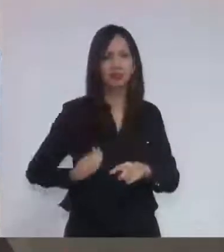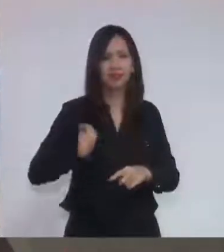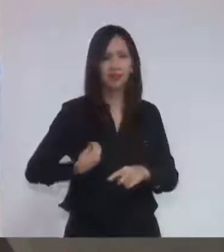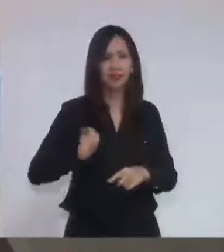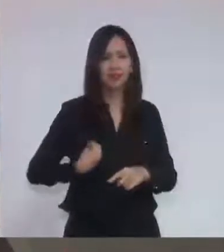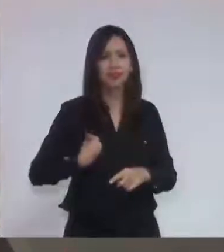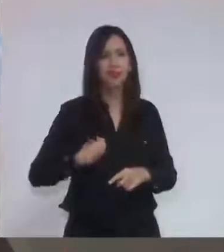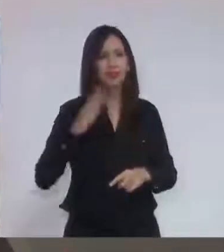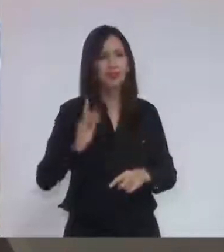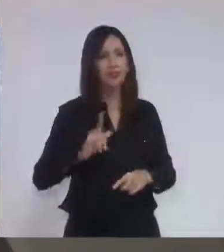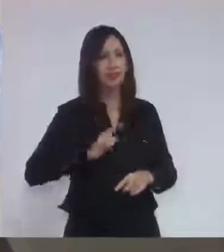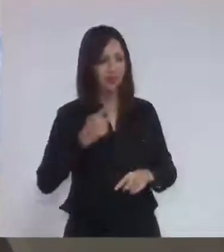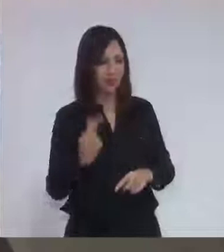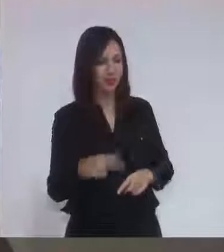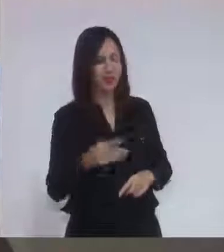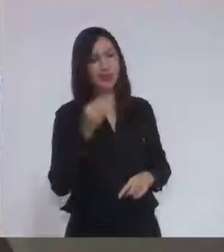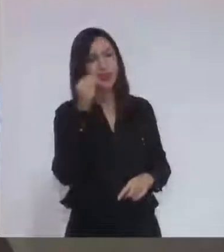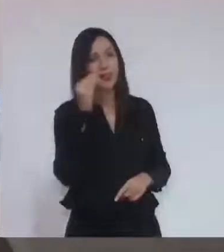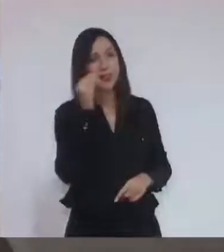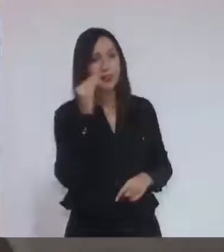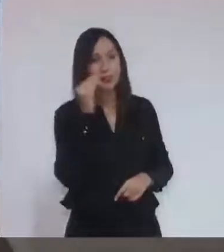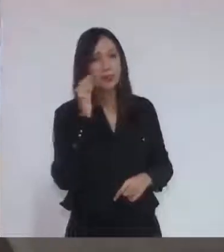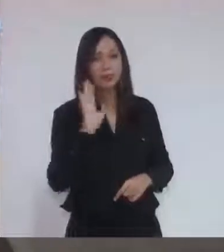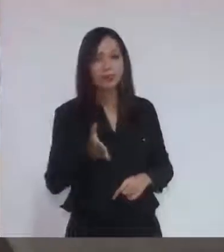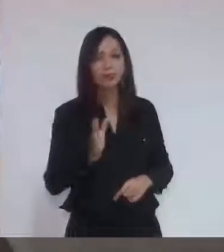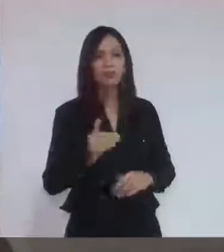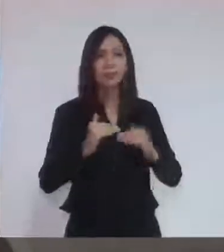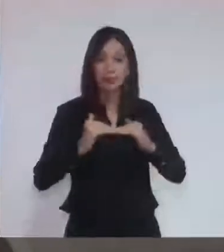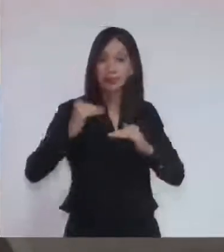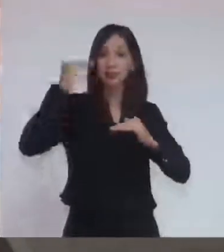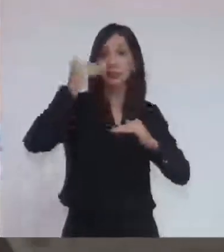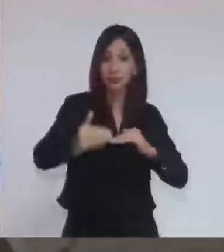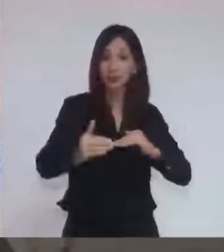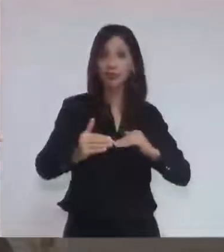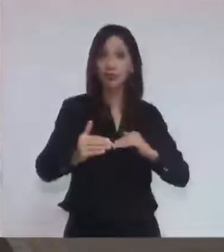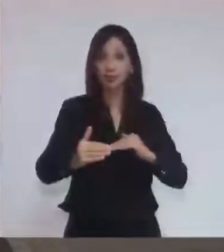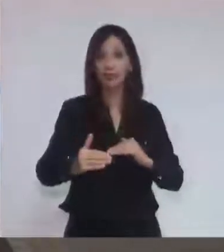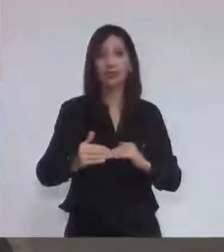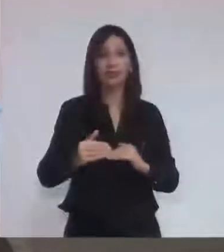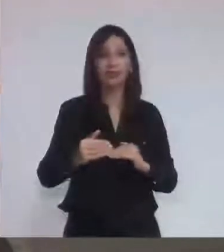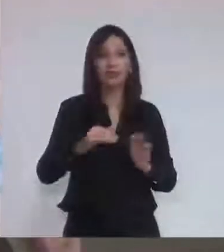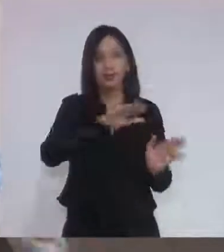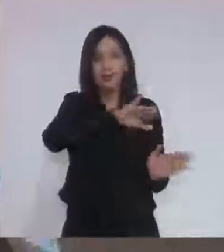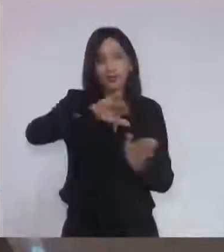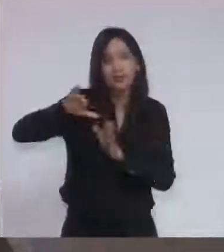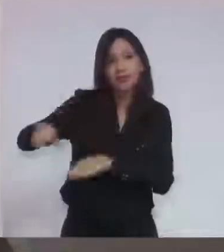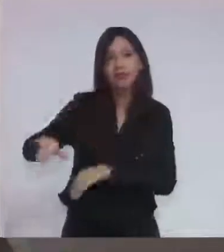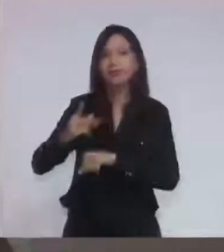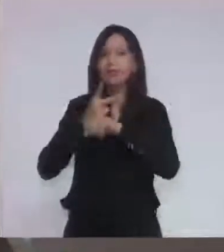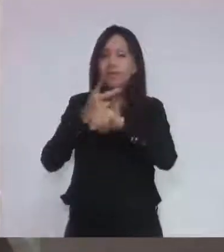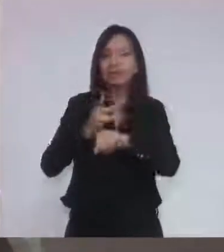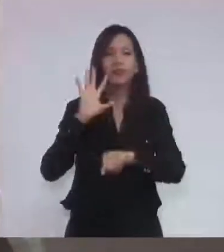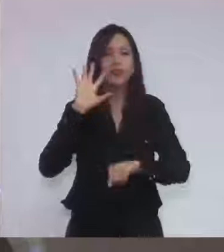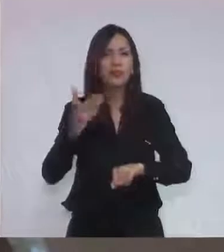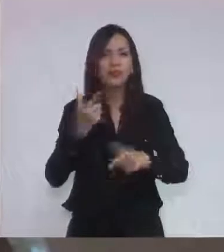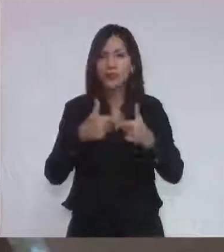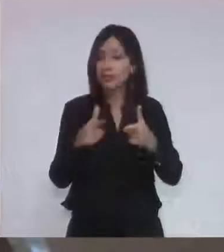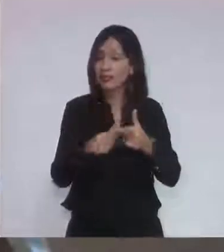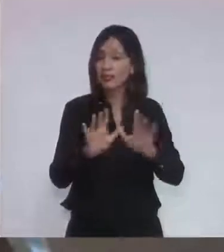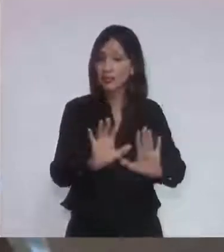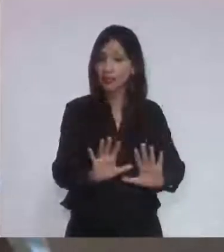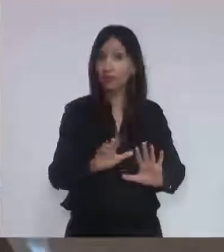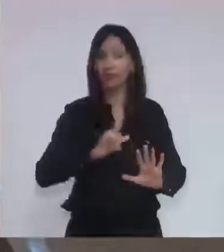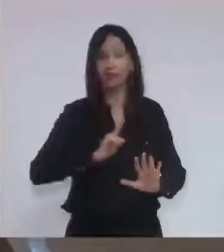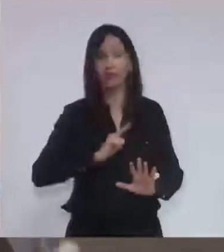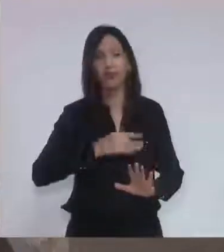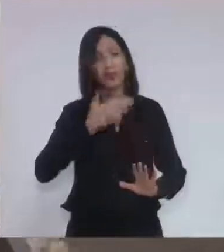tem, essa casa já tem essa experiência para dar um pulo a mais, virar essa página e buscar uma solução. Então a minha proposta essa semana,